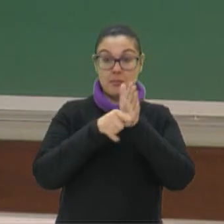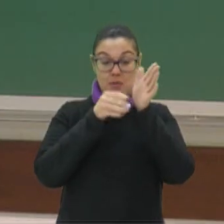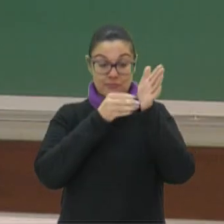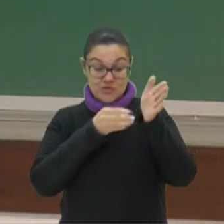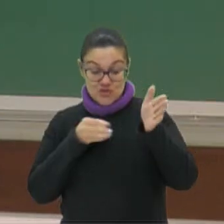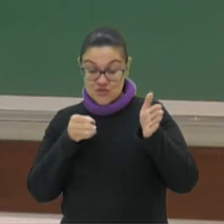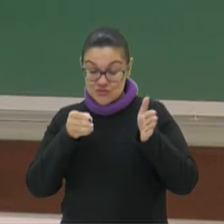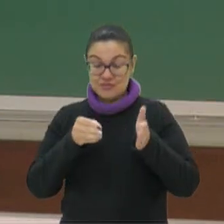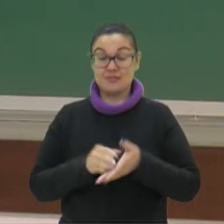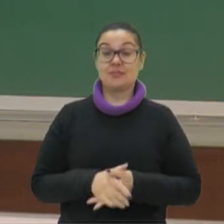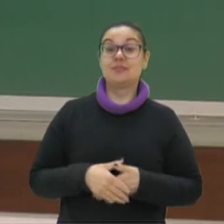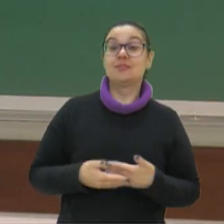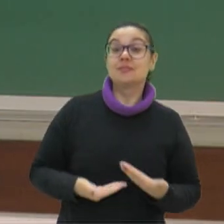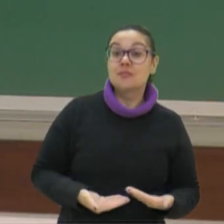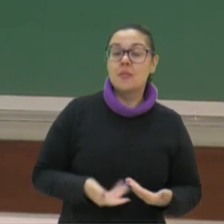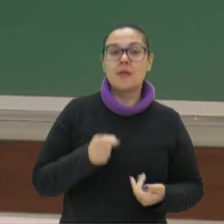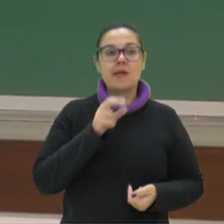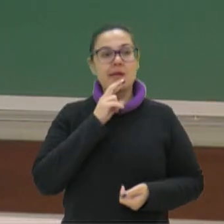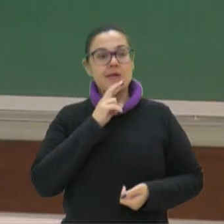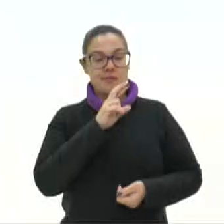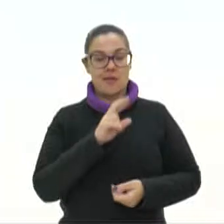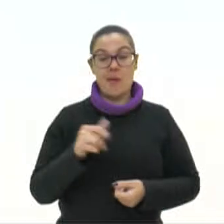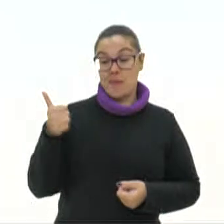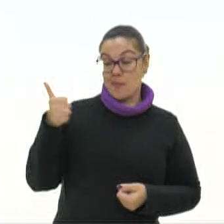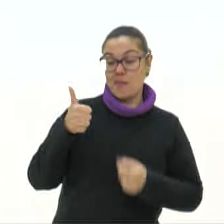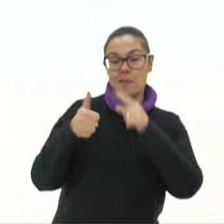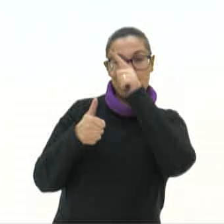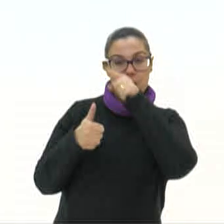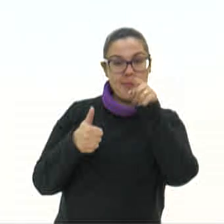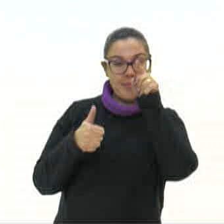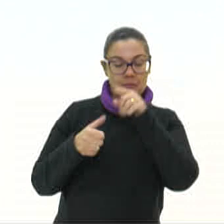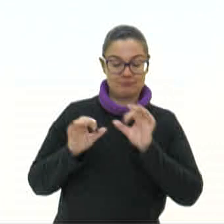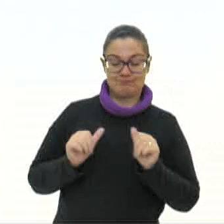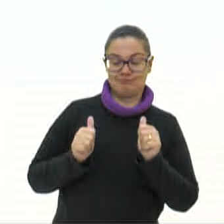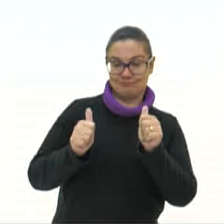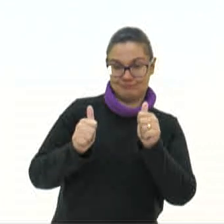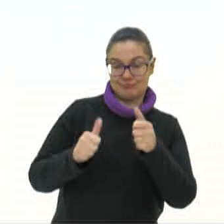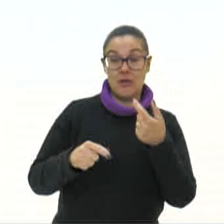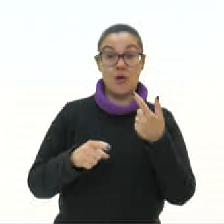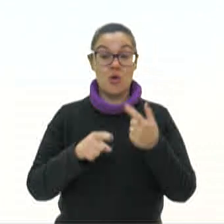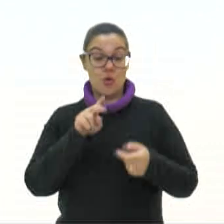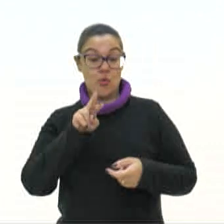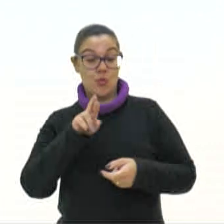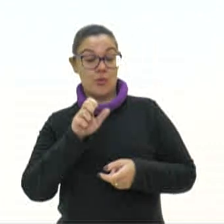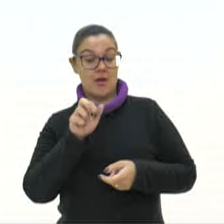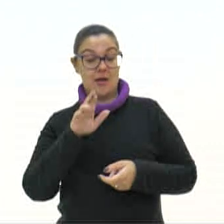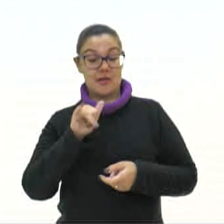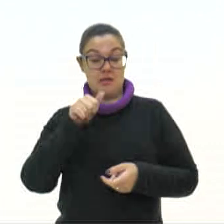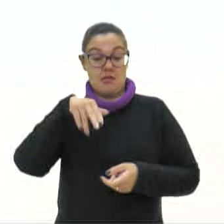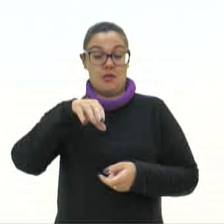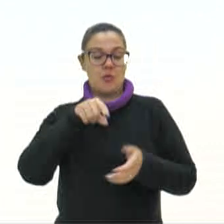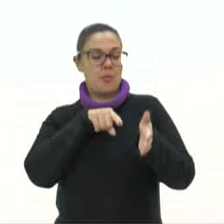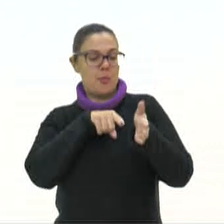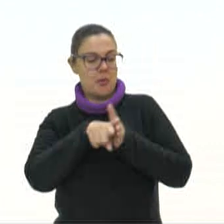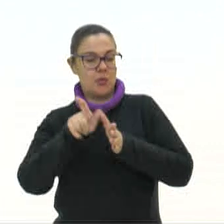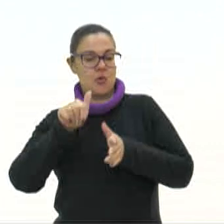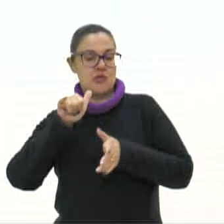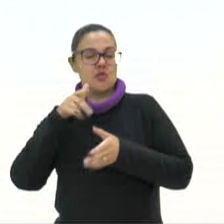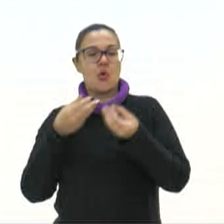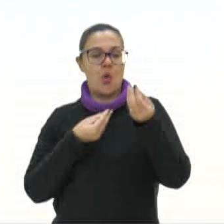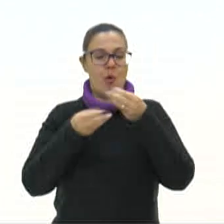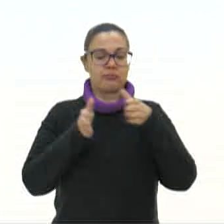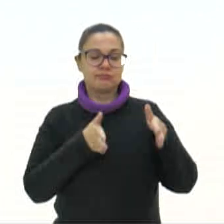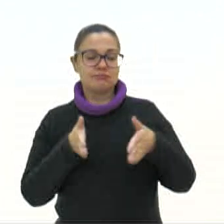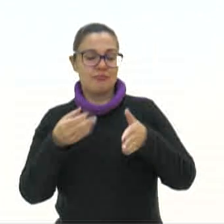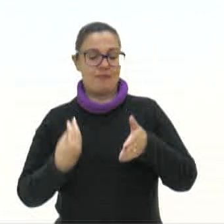discurso indireto? Quem respondeu a primeira alternativa acertou. O Dariano perguntou a Gilberto Gil como havia sido sua